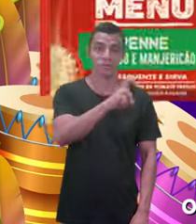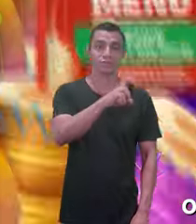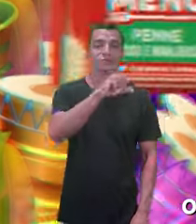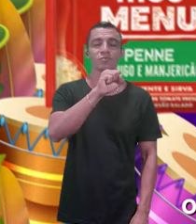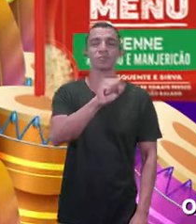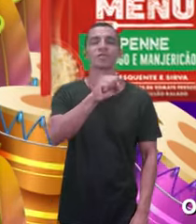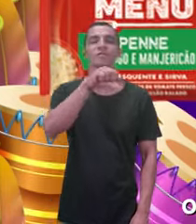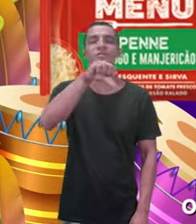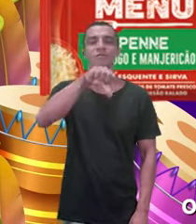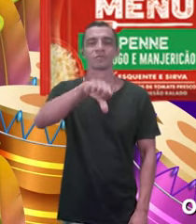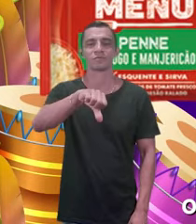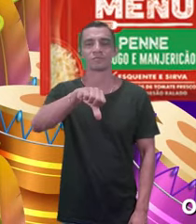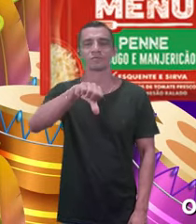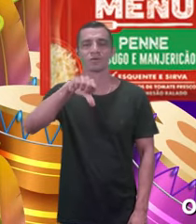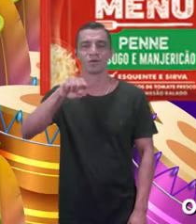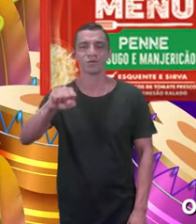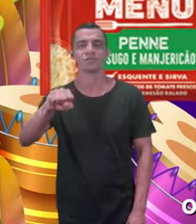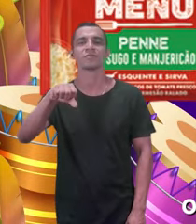R$ 18,99 no app. Meu Menu Perdigão,